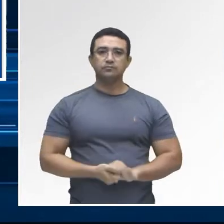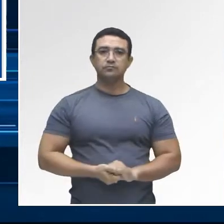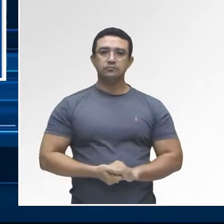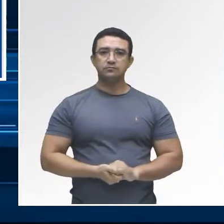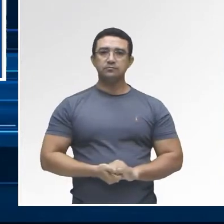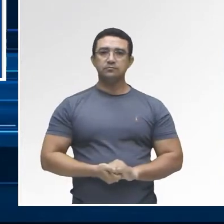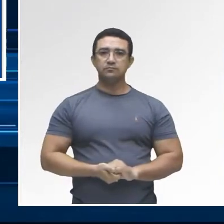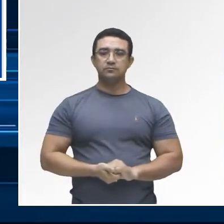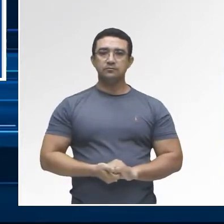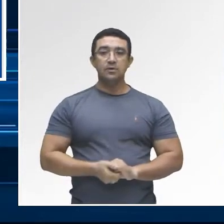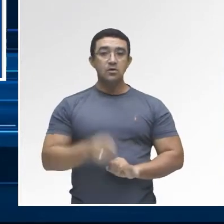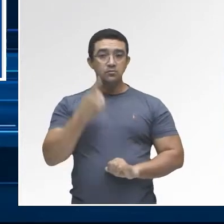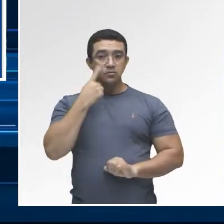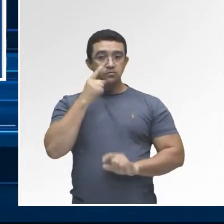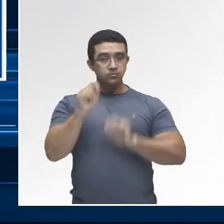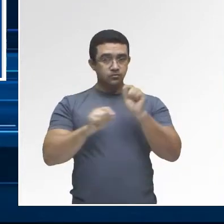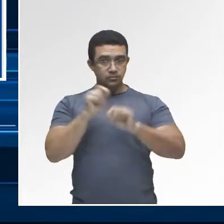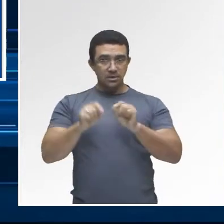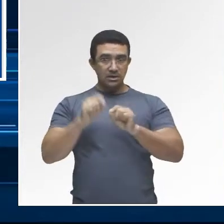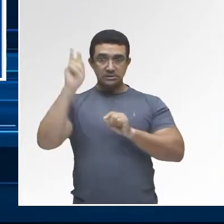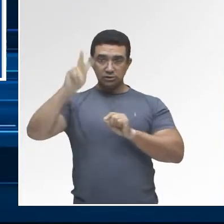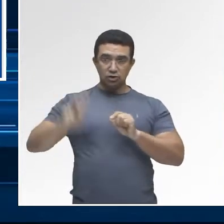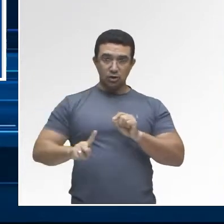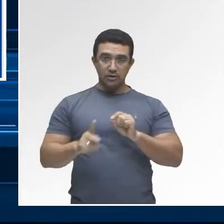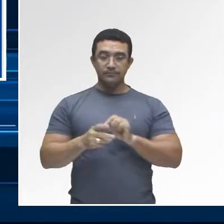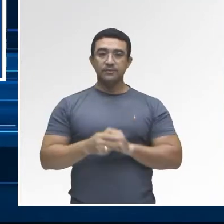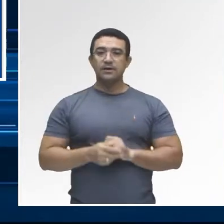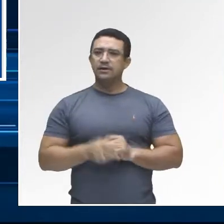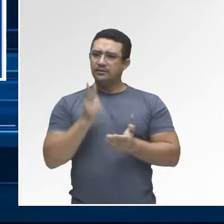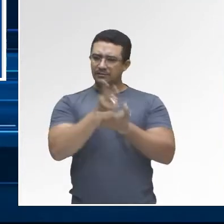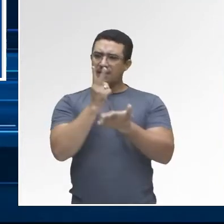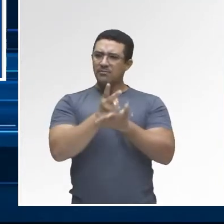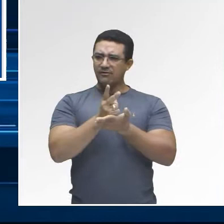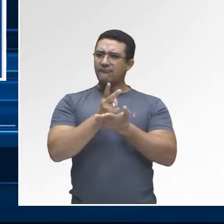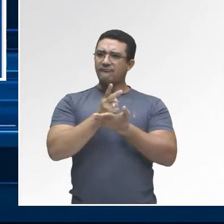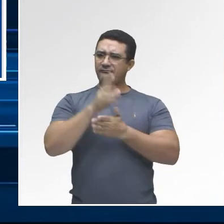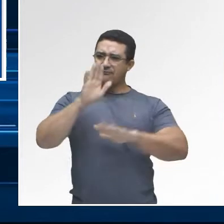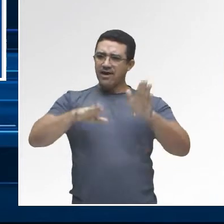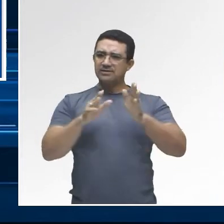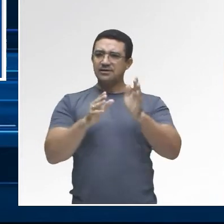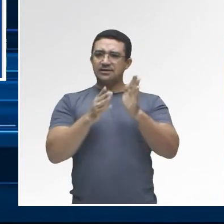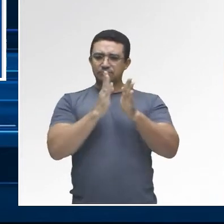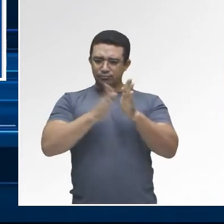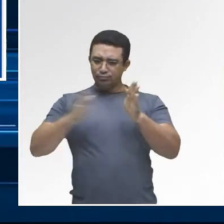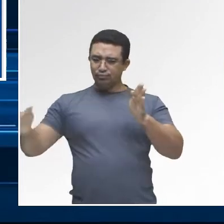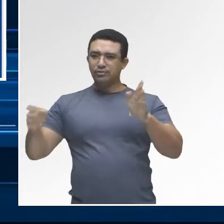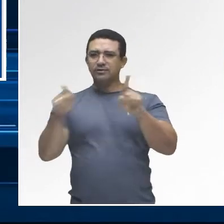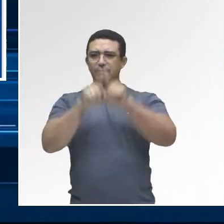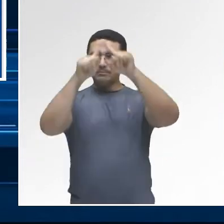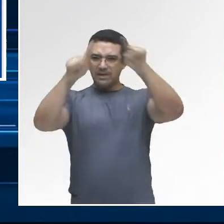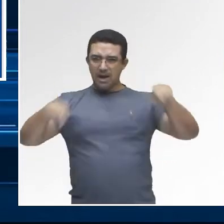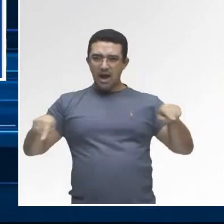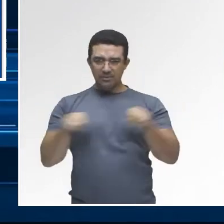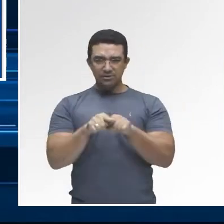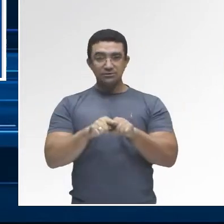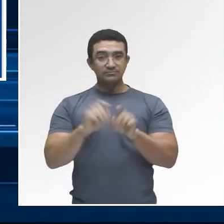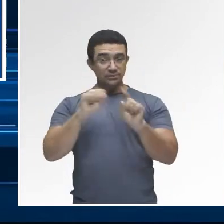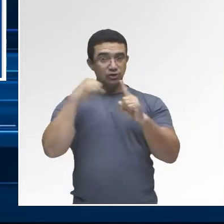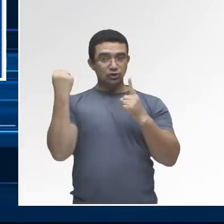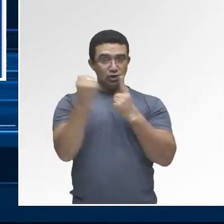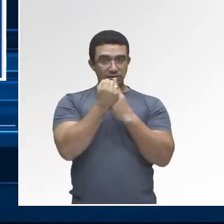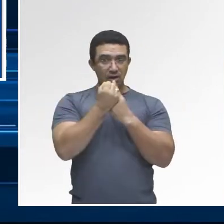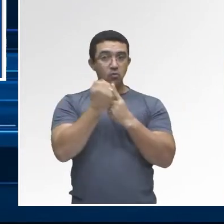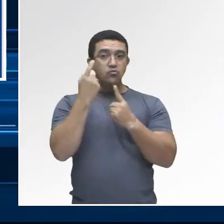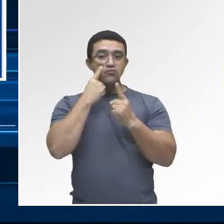a gente costuma fazer em história duas coisas a gente faz demais: linha do tempo e pirâmide social. Que para a gente mostrar como